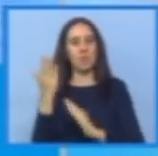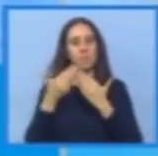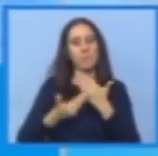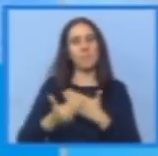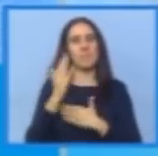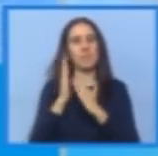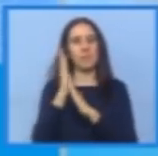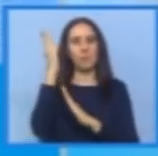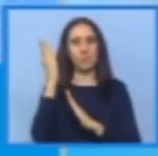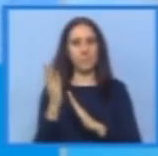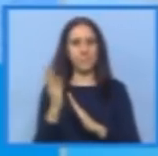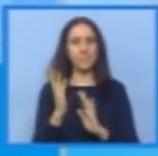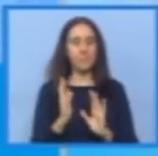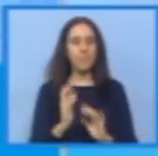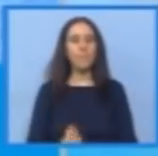Deus.